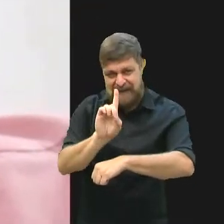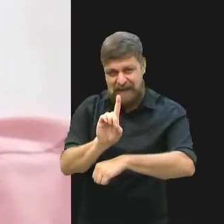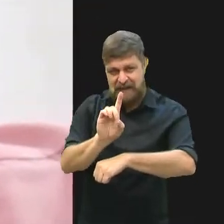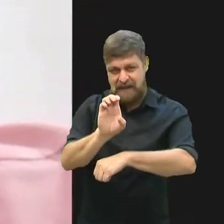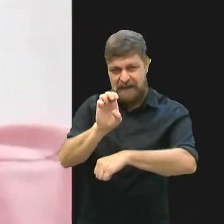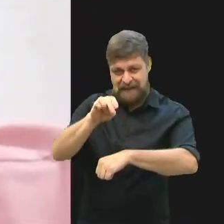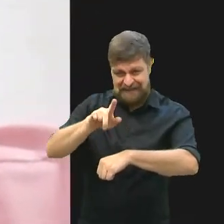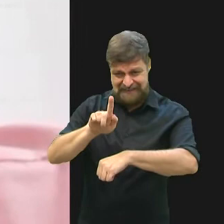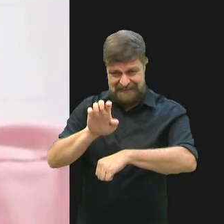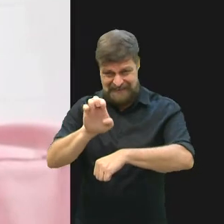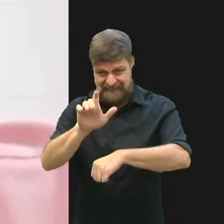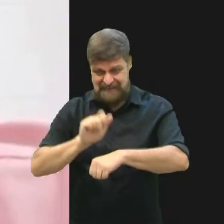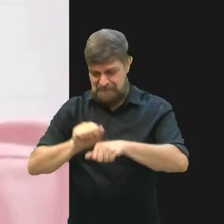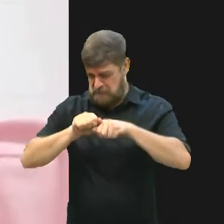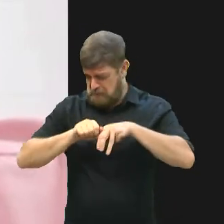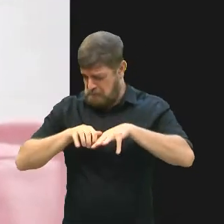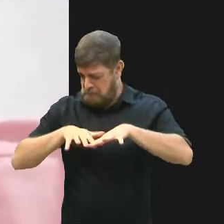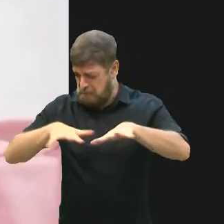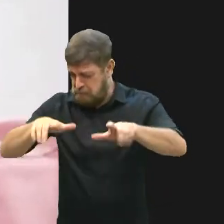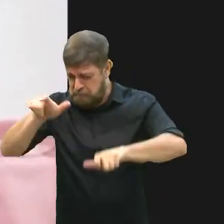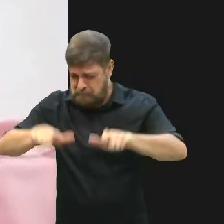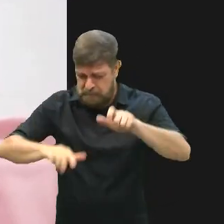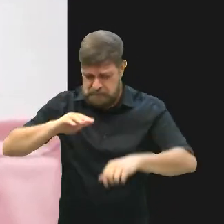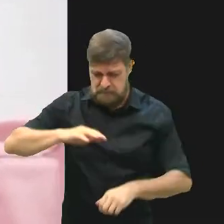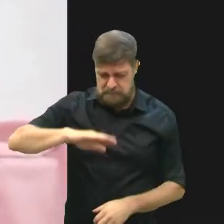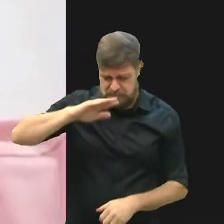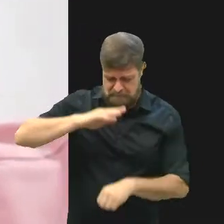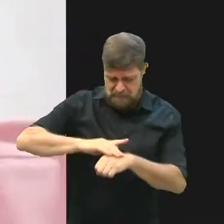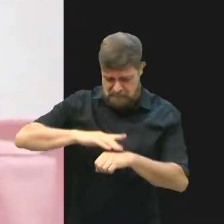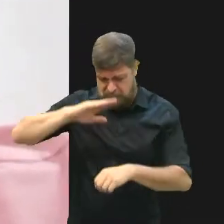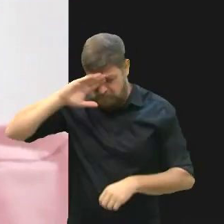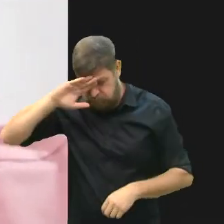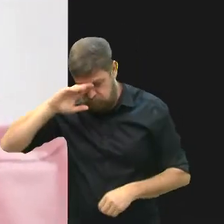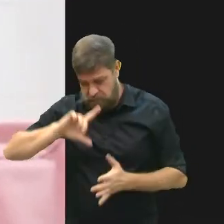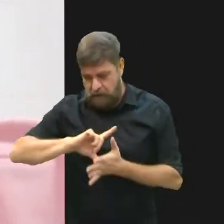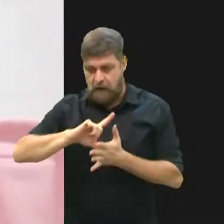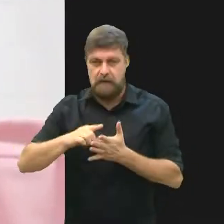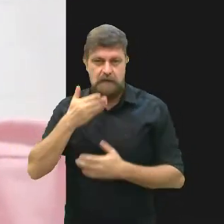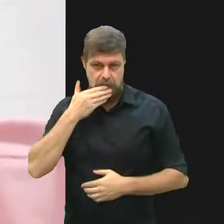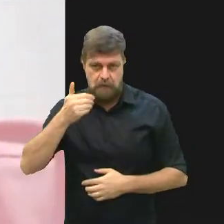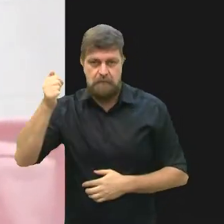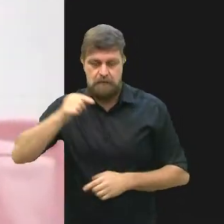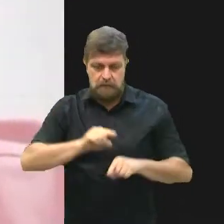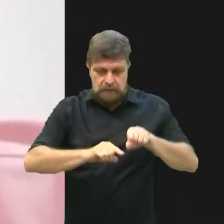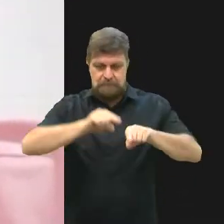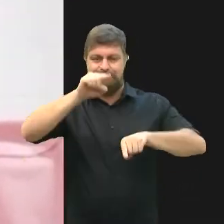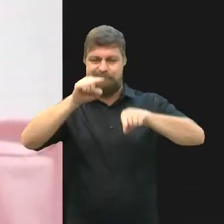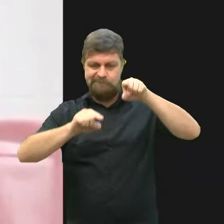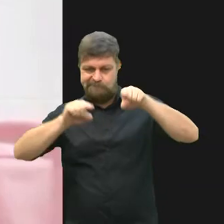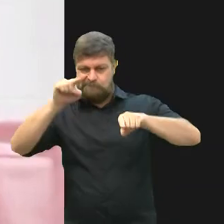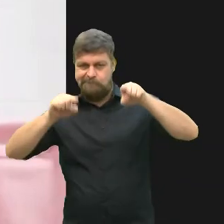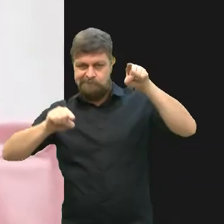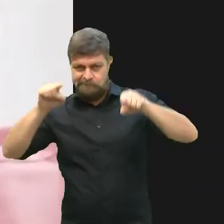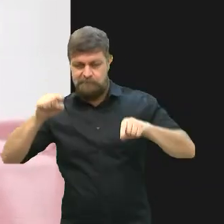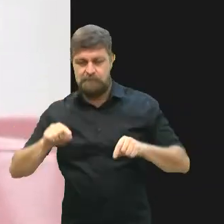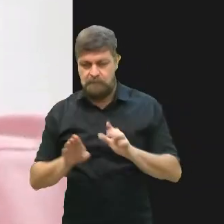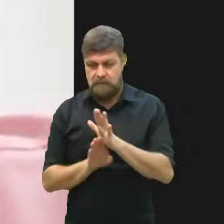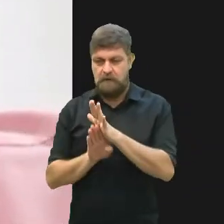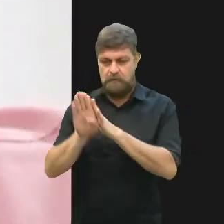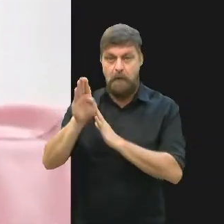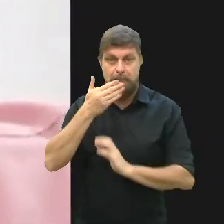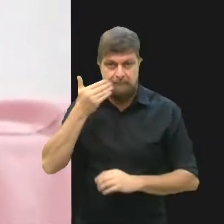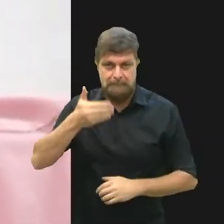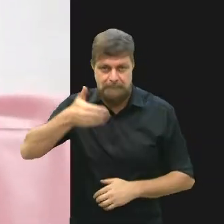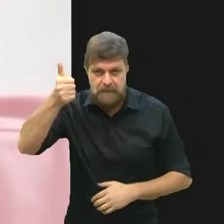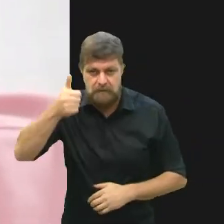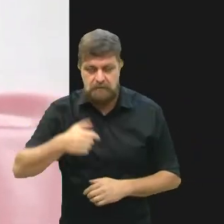dengue, né? Explosão de casos de dengue, que depois foi superado, foi melhorada a avaliação desse indicador. Mas é isso que a